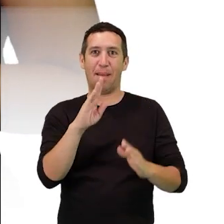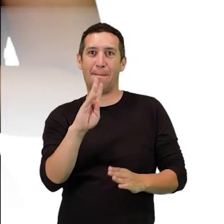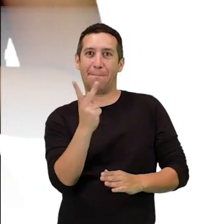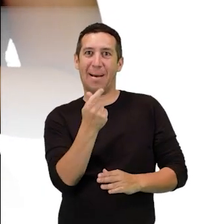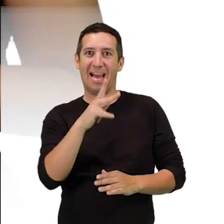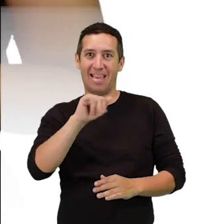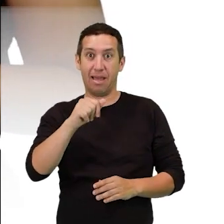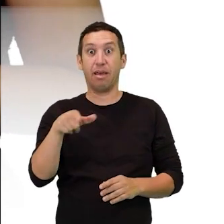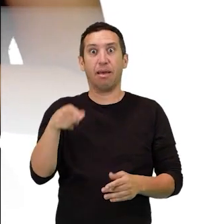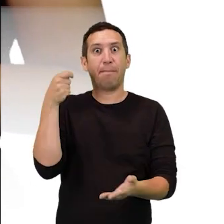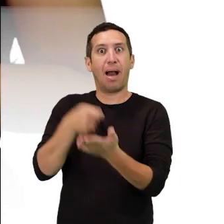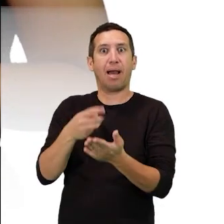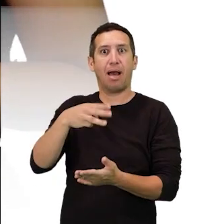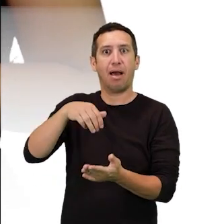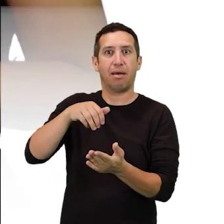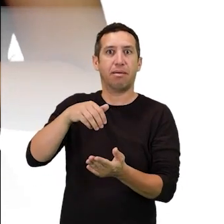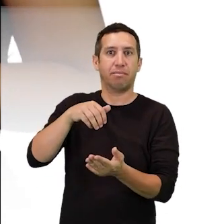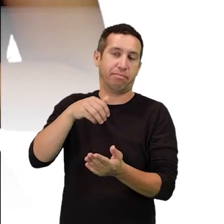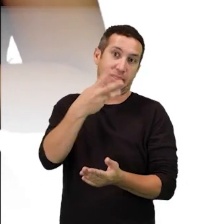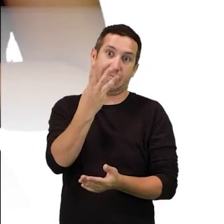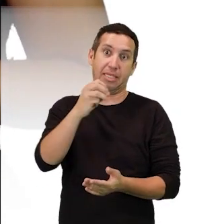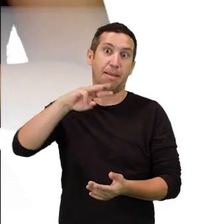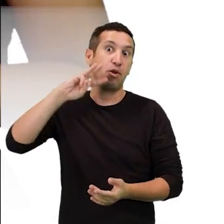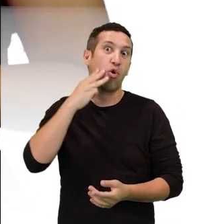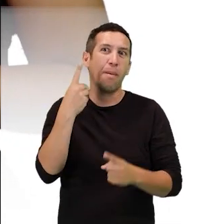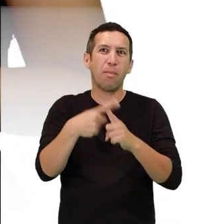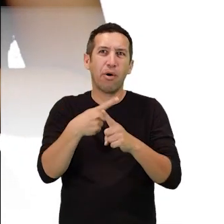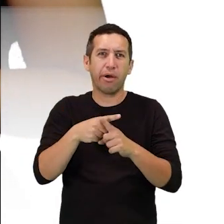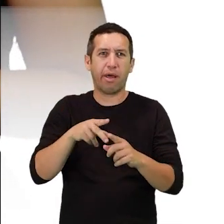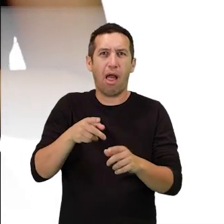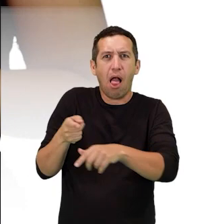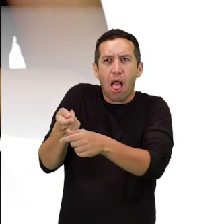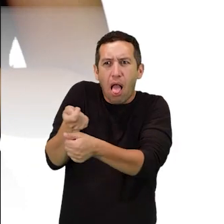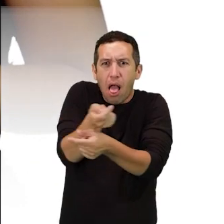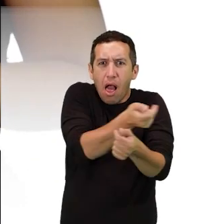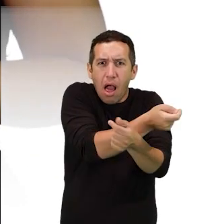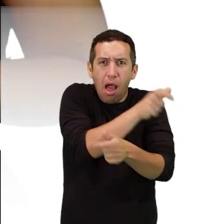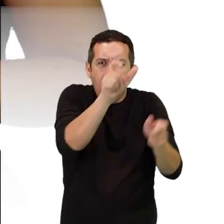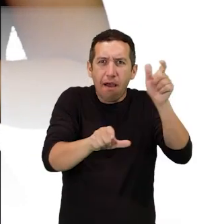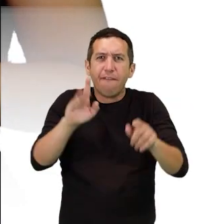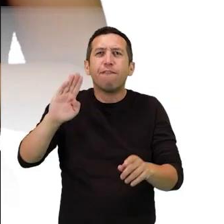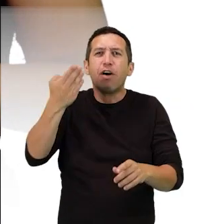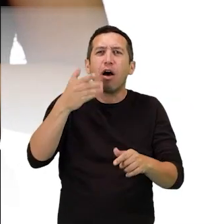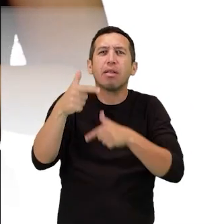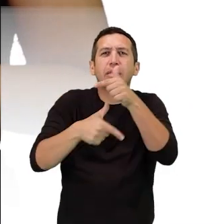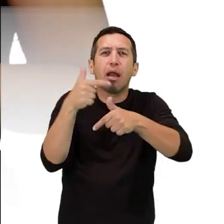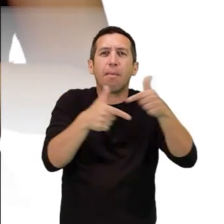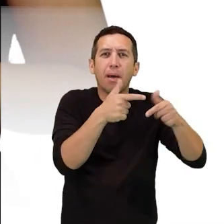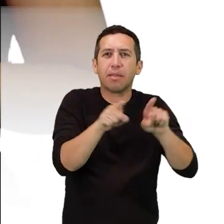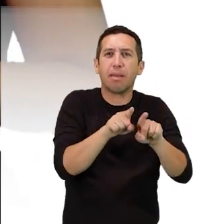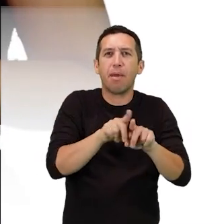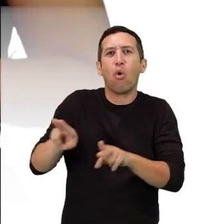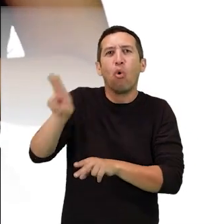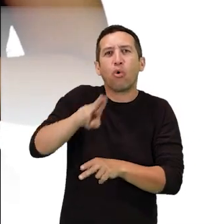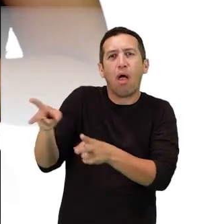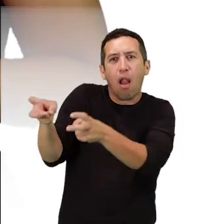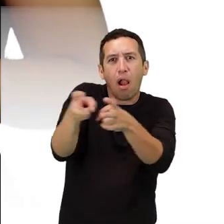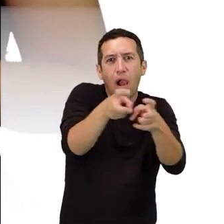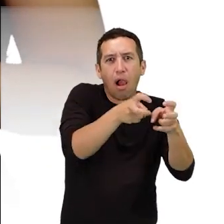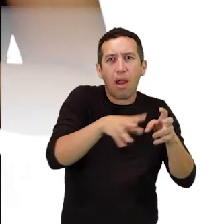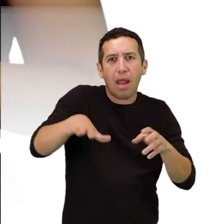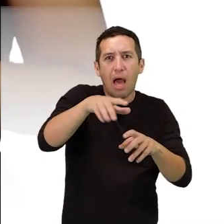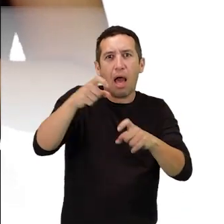Justiça do Trabalho ao pagamento de 30 milhões de reais por aliciar jovens mulheres e adolescentes com falsas promessas de trabalho e as